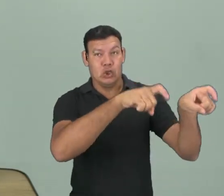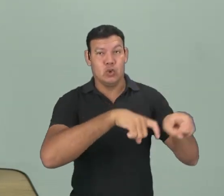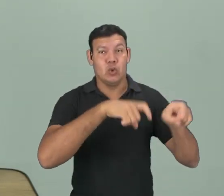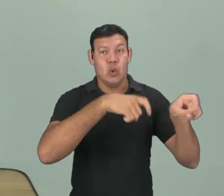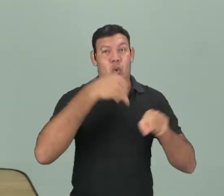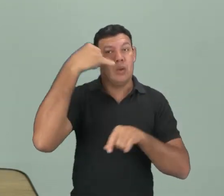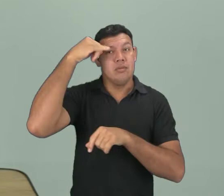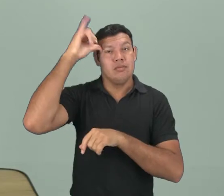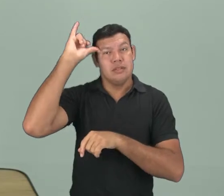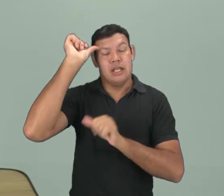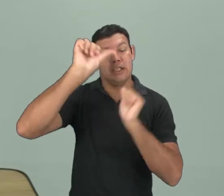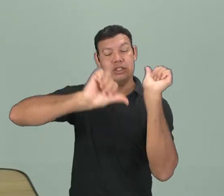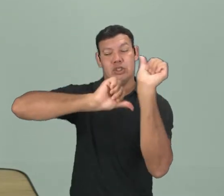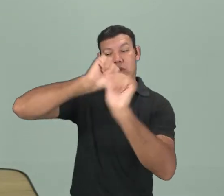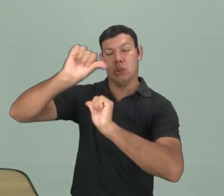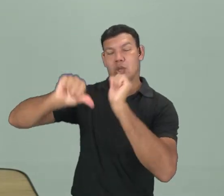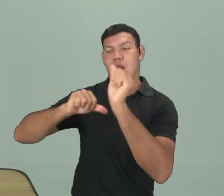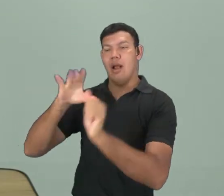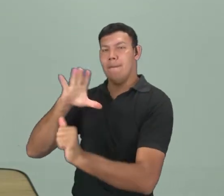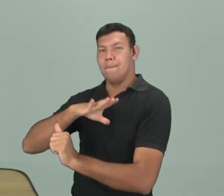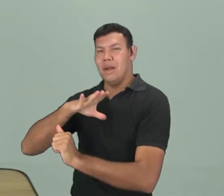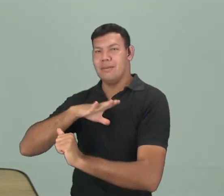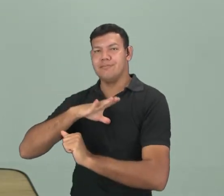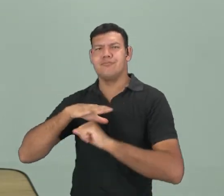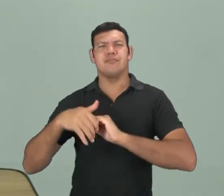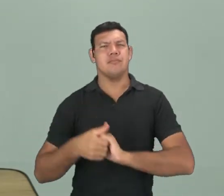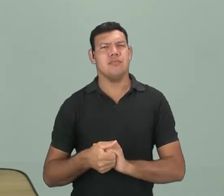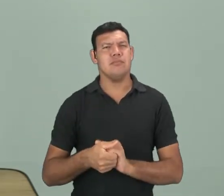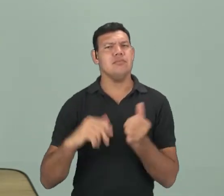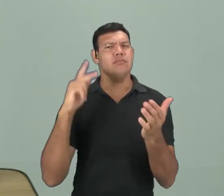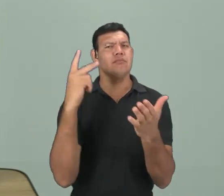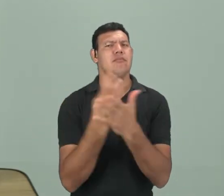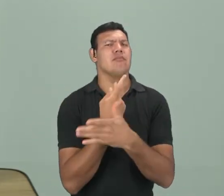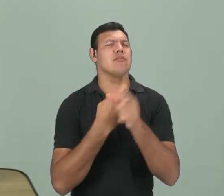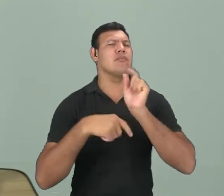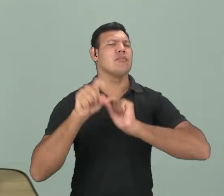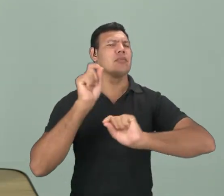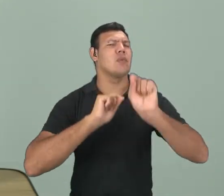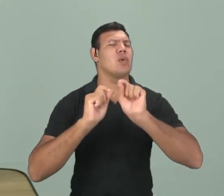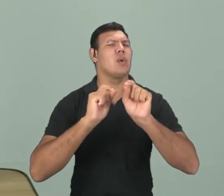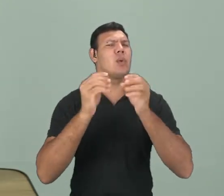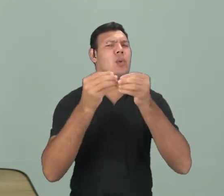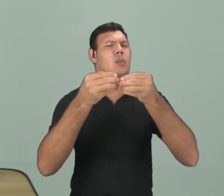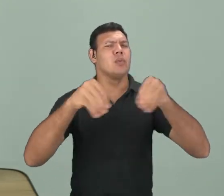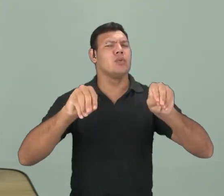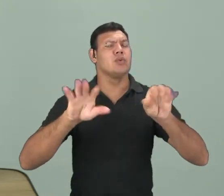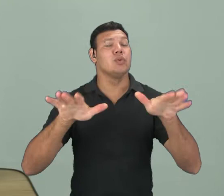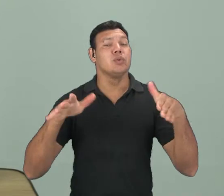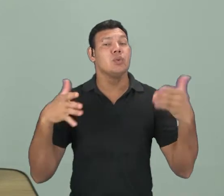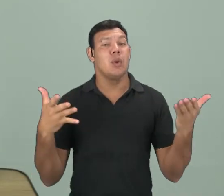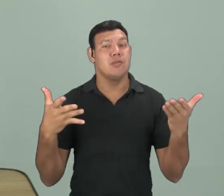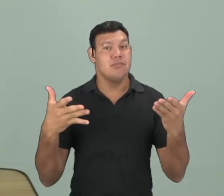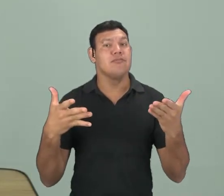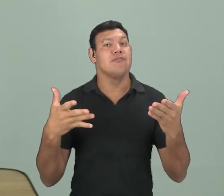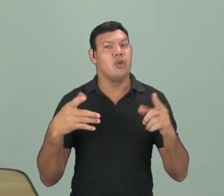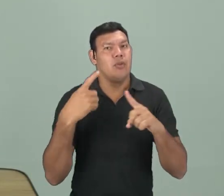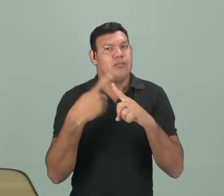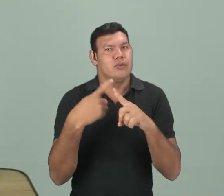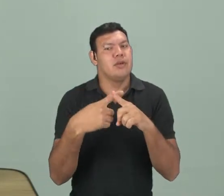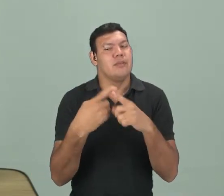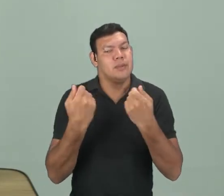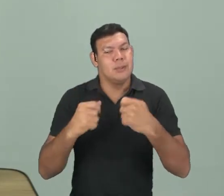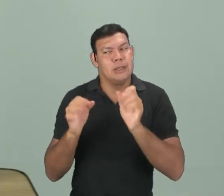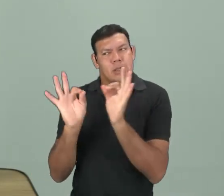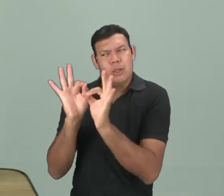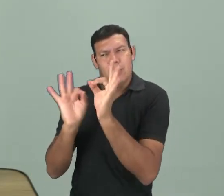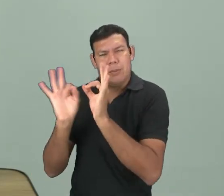termos diferentes, a gente vai aprender na aula hoje, tá? E o que aconteceu, as consequências desse crescimento. Porque tudo tem que ser organizado,